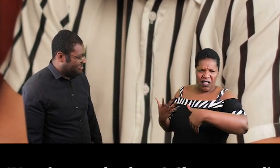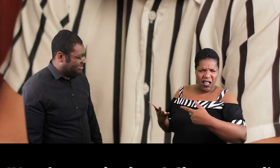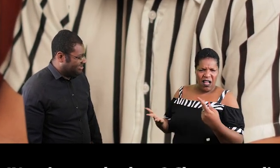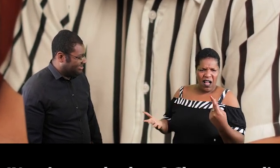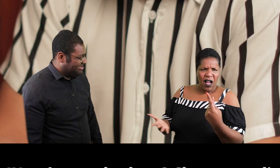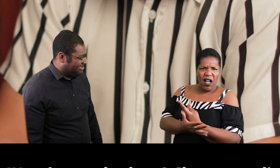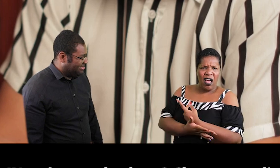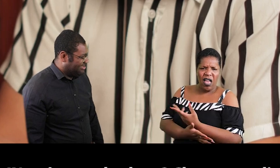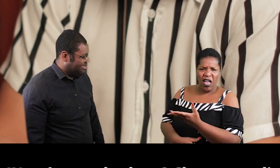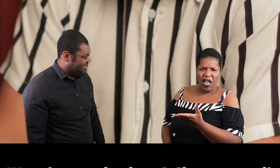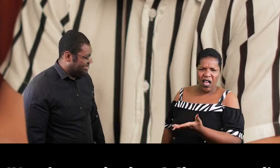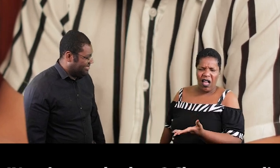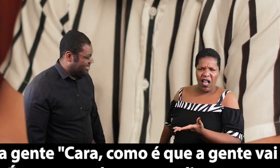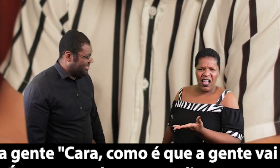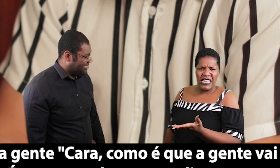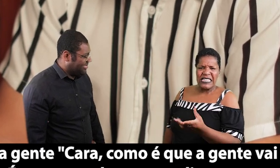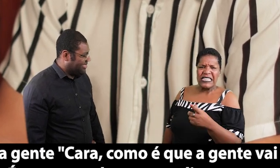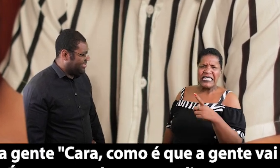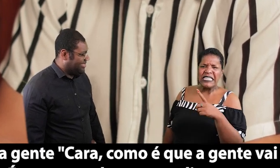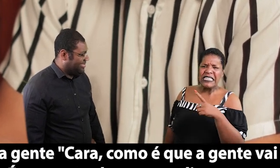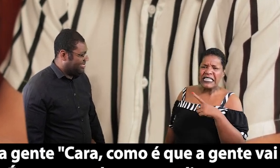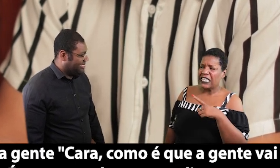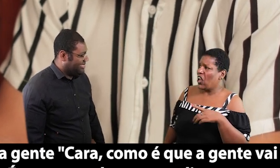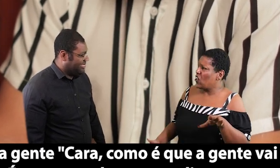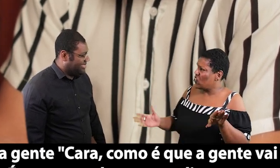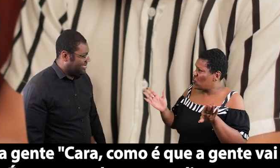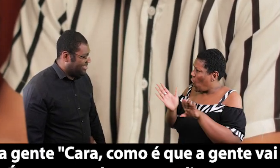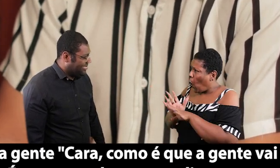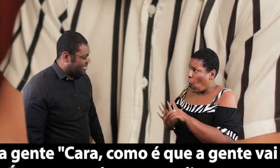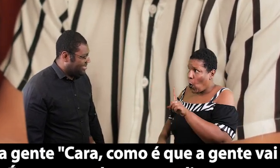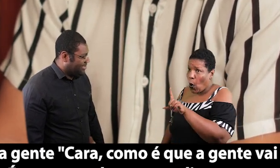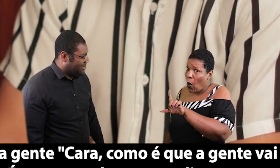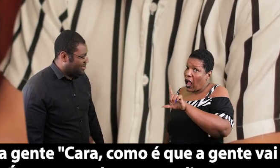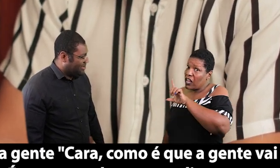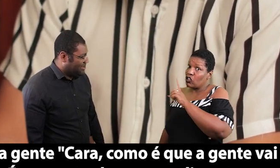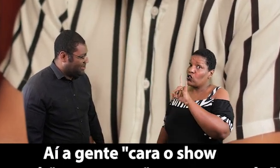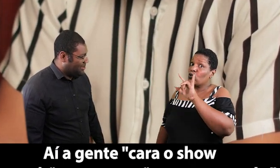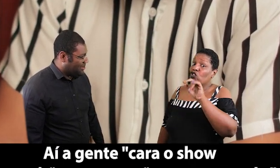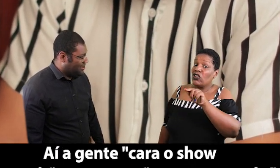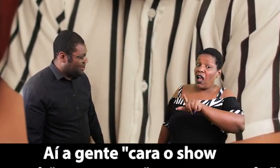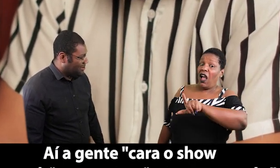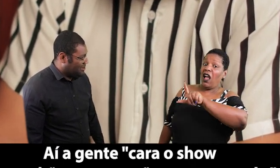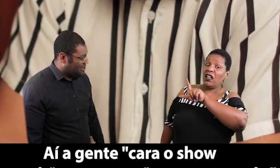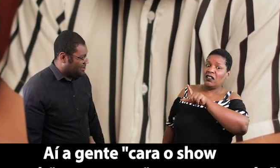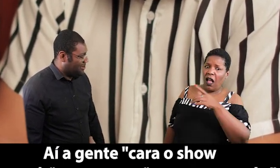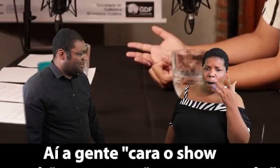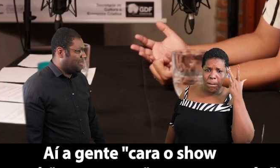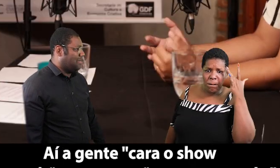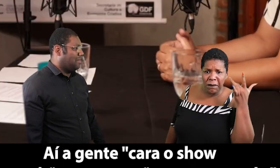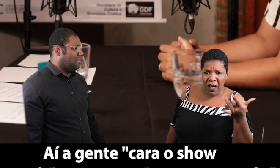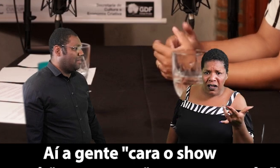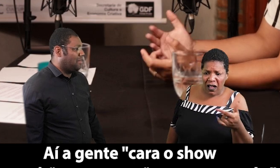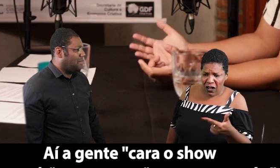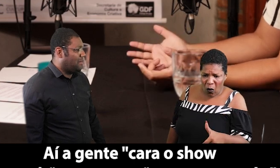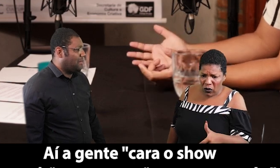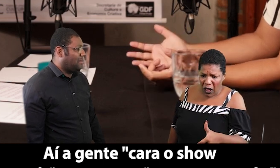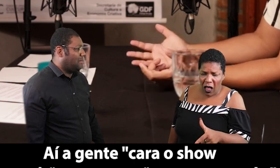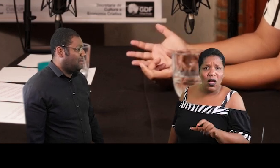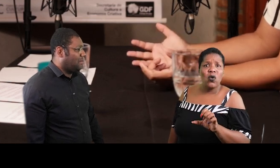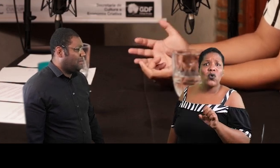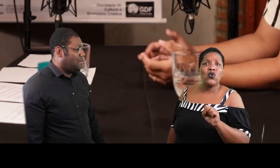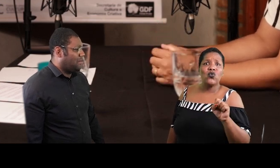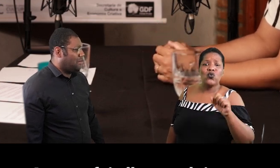como é que a gente vai fazer? O Velho, surdo... na véspera do show, chegou no dia do show. A gente chegou um dia antes. Ah. A gente, cara, o show é amanhã, a gente não tem um